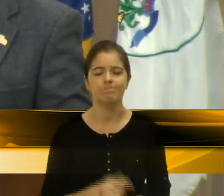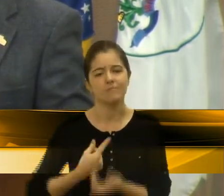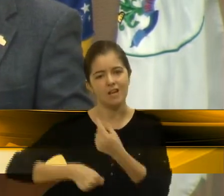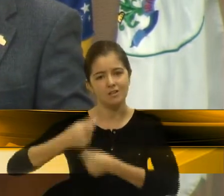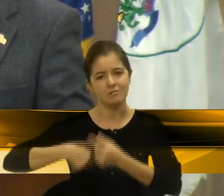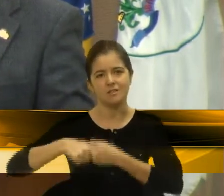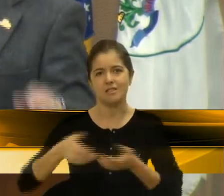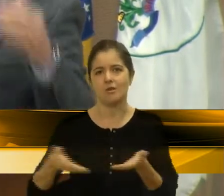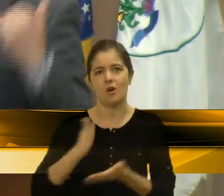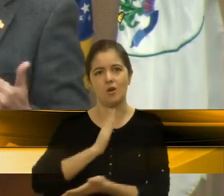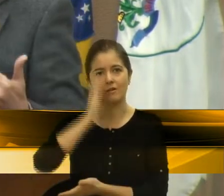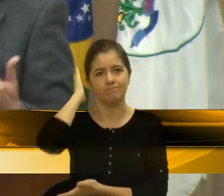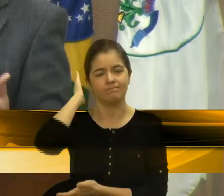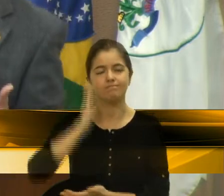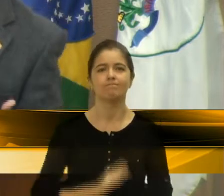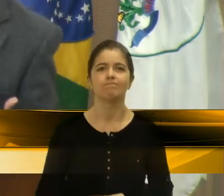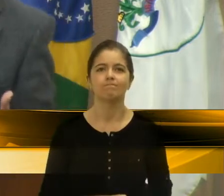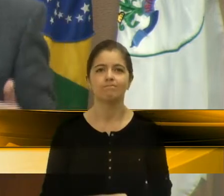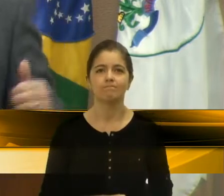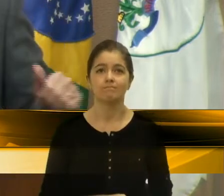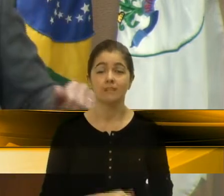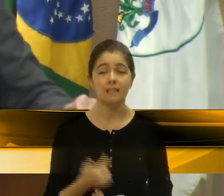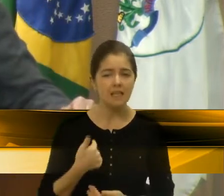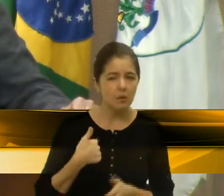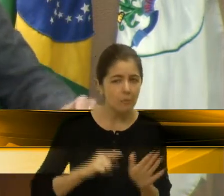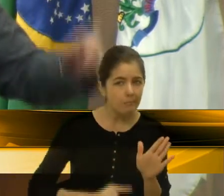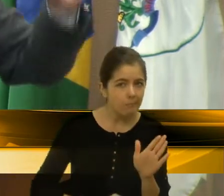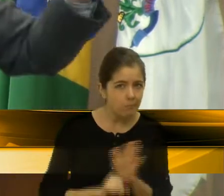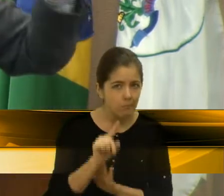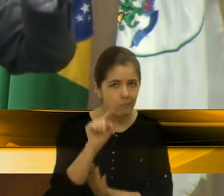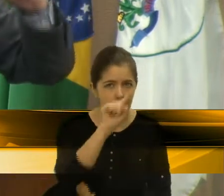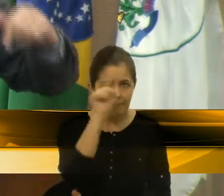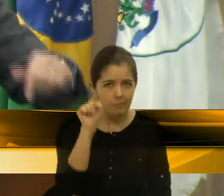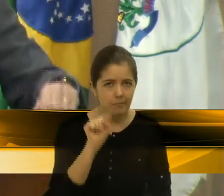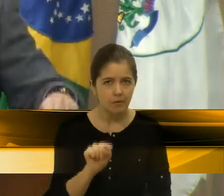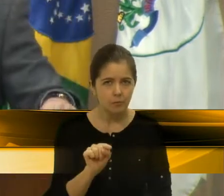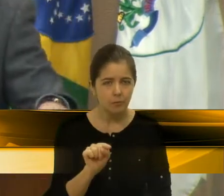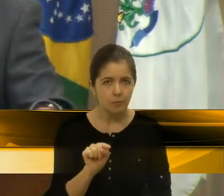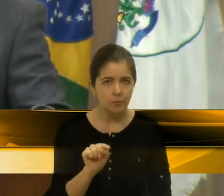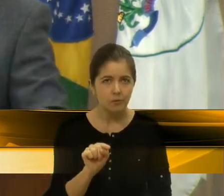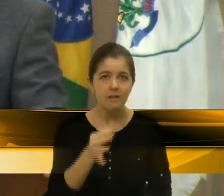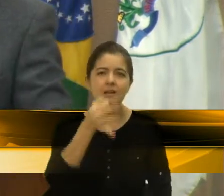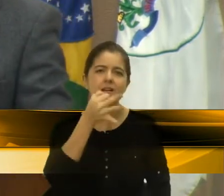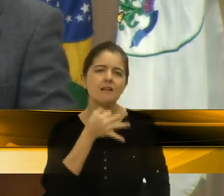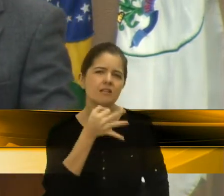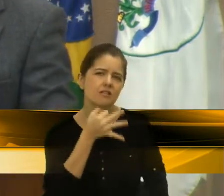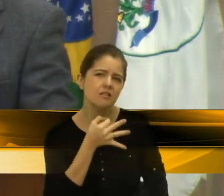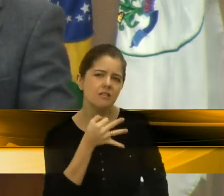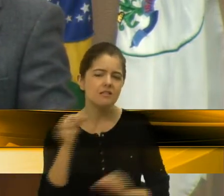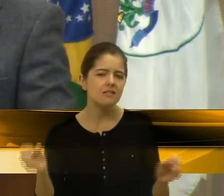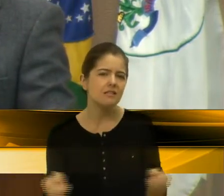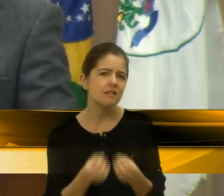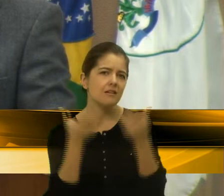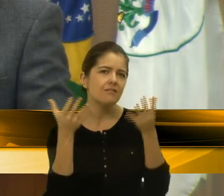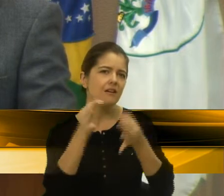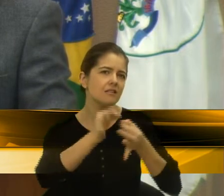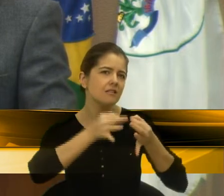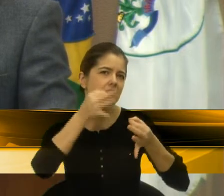administração. E aí eu deixo esta pergunta: e Caxias do Sul e a festa da uva?